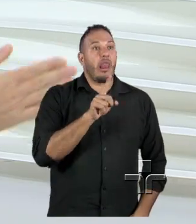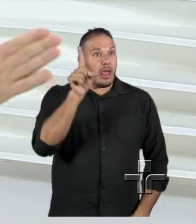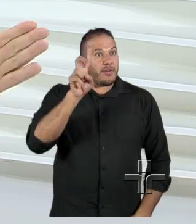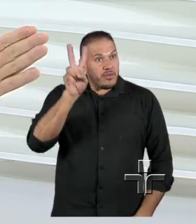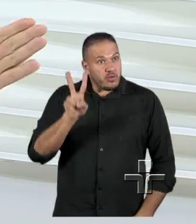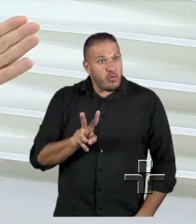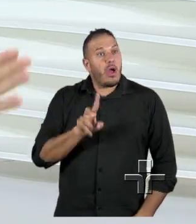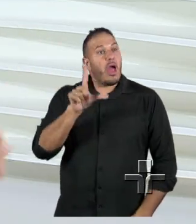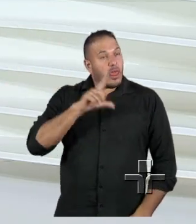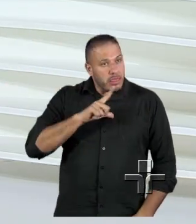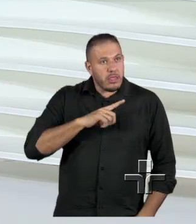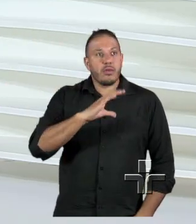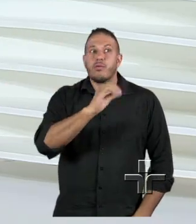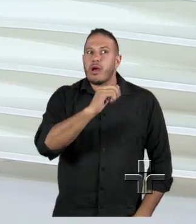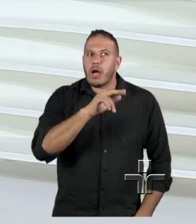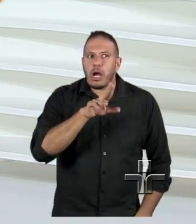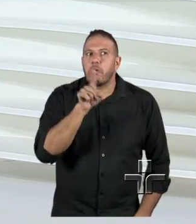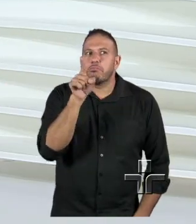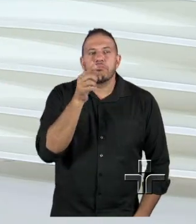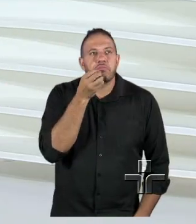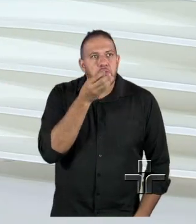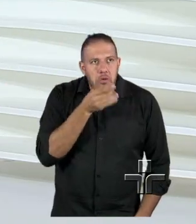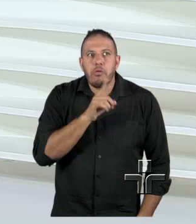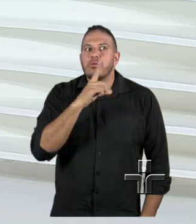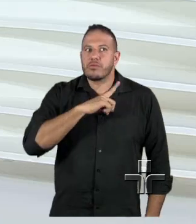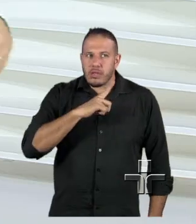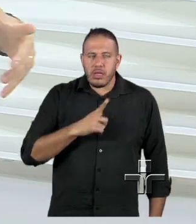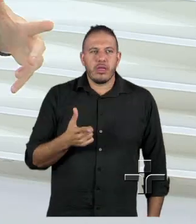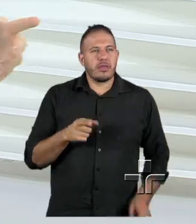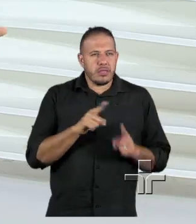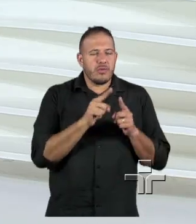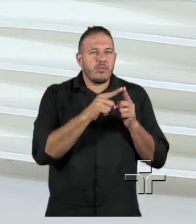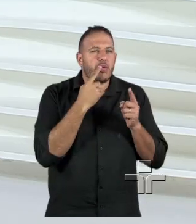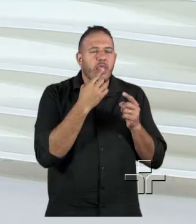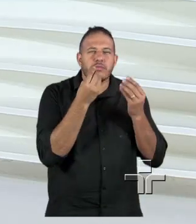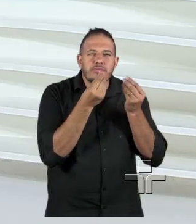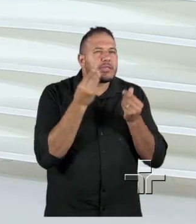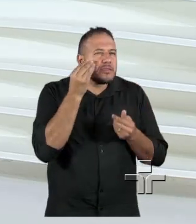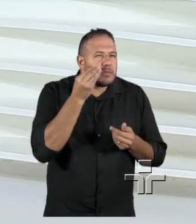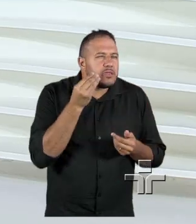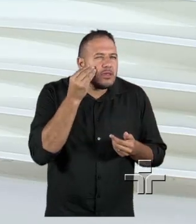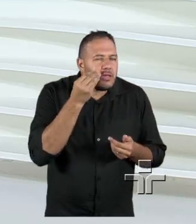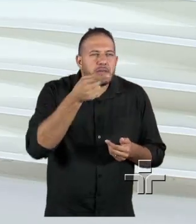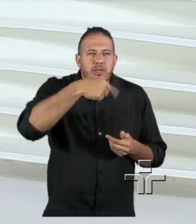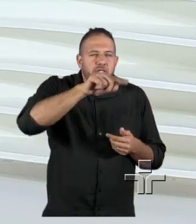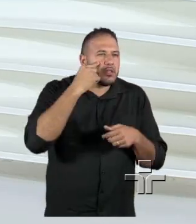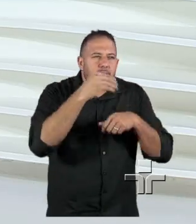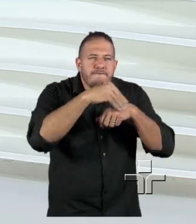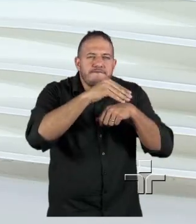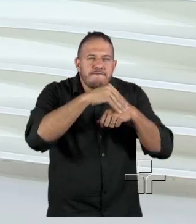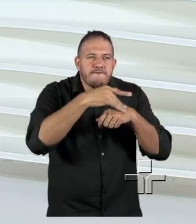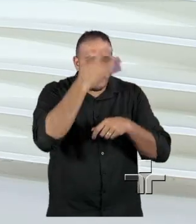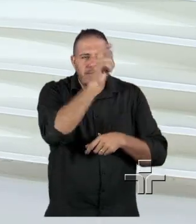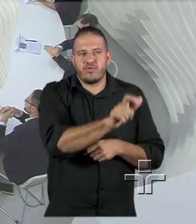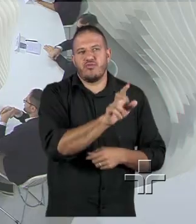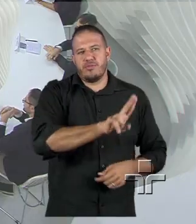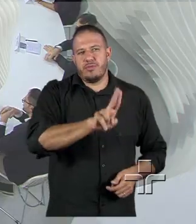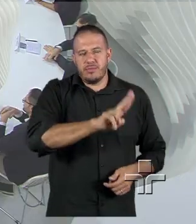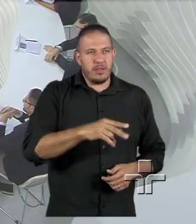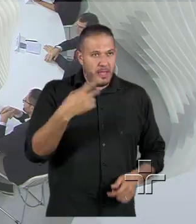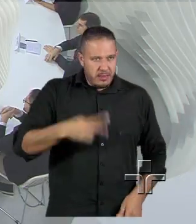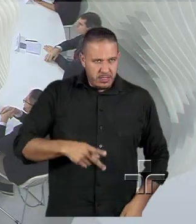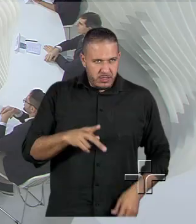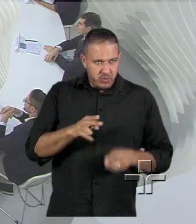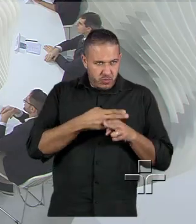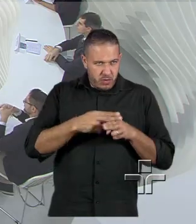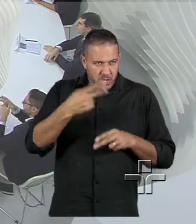muito bom, né? Então, essa parte da experiência é o que a gente está fazendo para o consumidor. O chocolate do Brasil é reconhecido